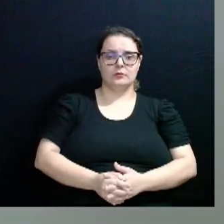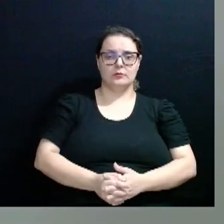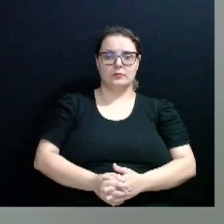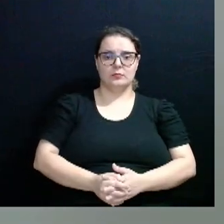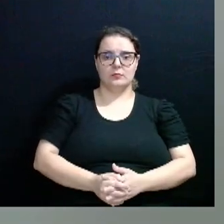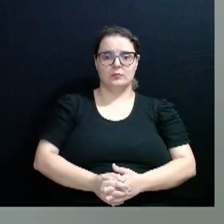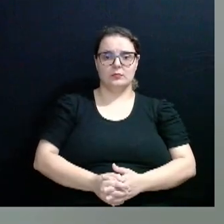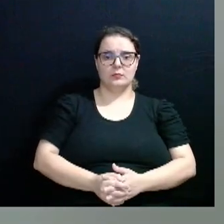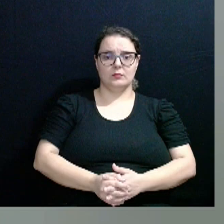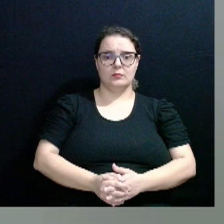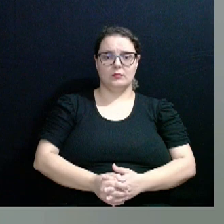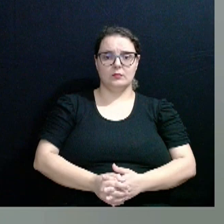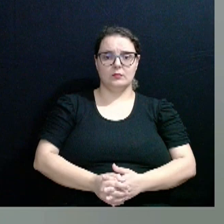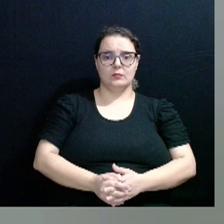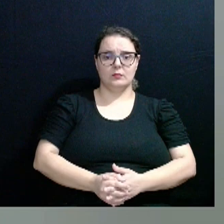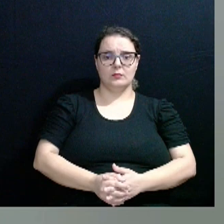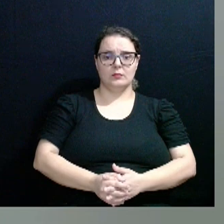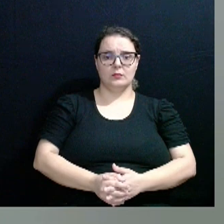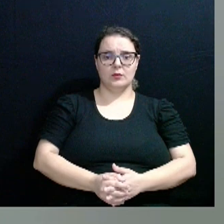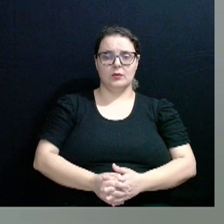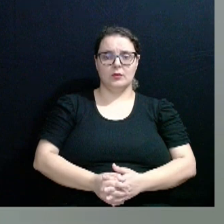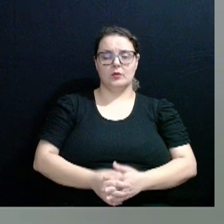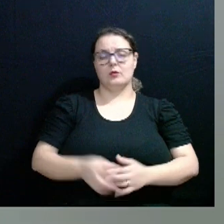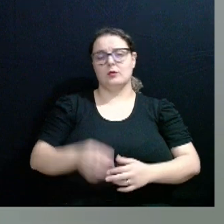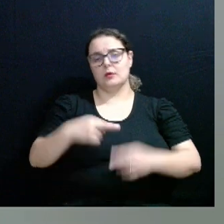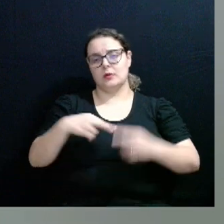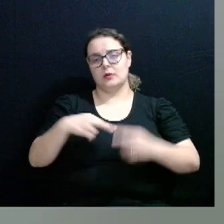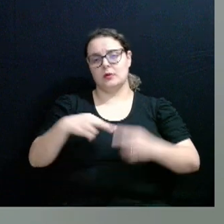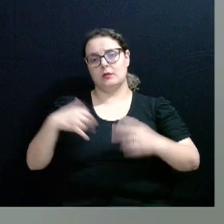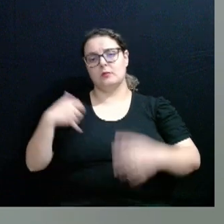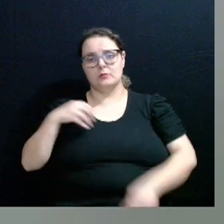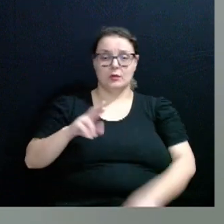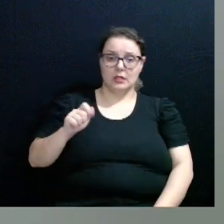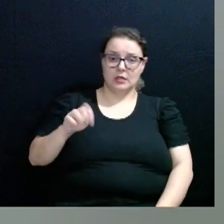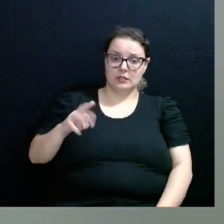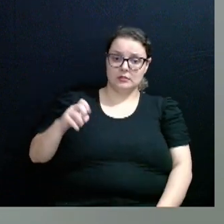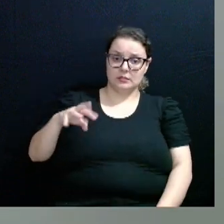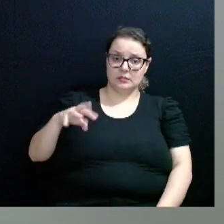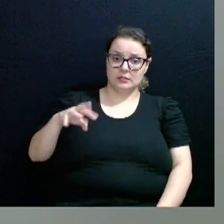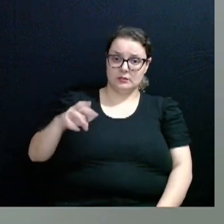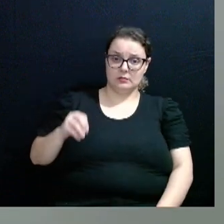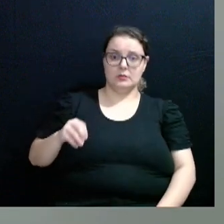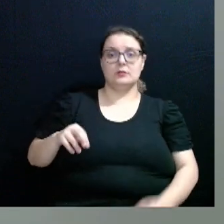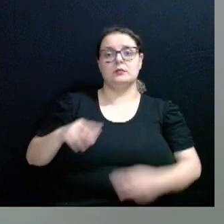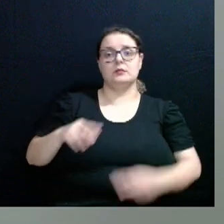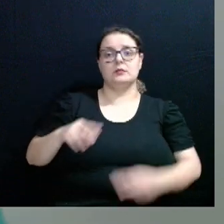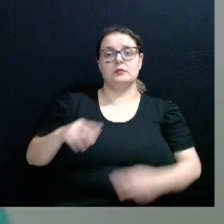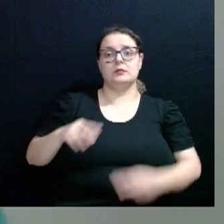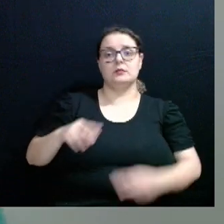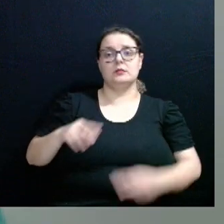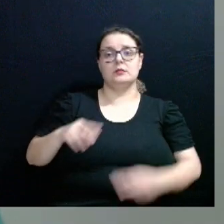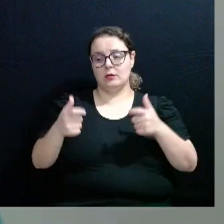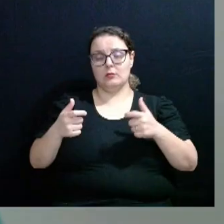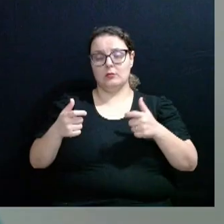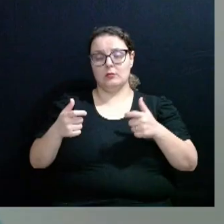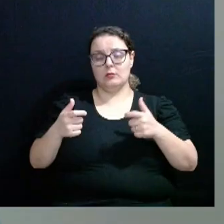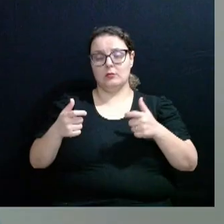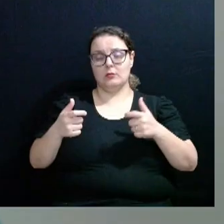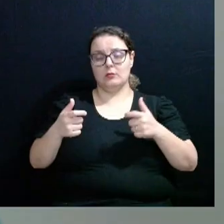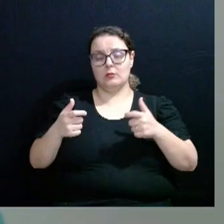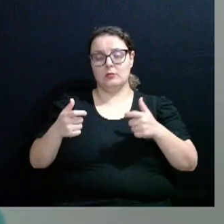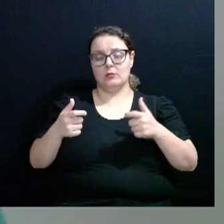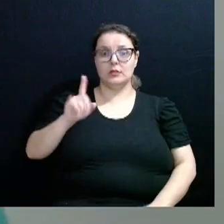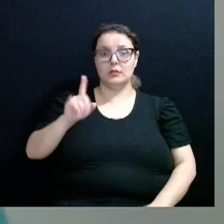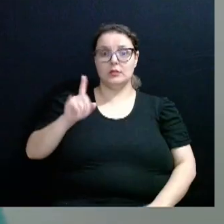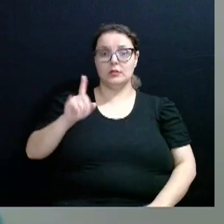da idade para se indicar o rastreamento tem a ver com o aumento da expectativa de vida da mulher no Brasil. E isso é um dado muito positivo,